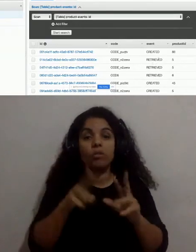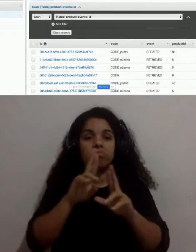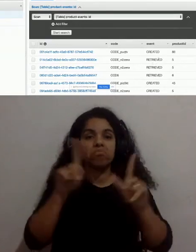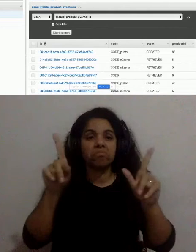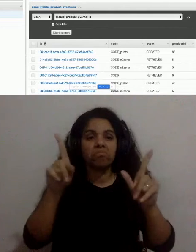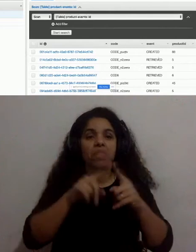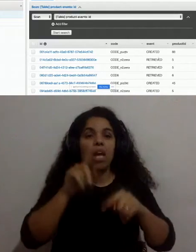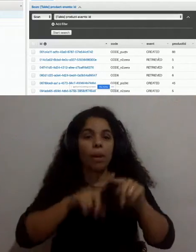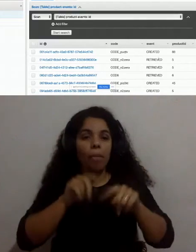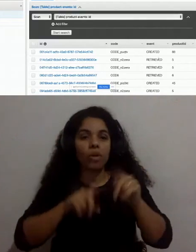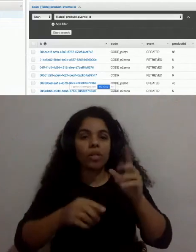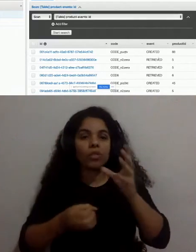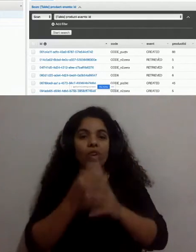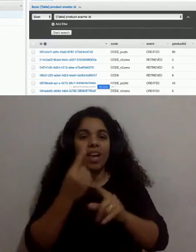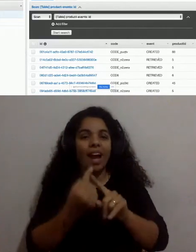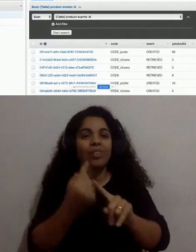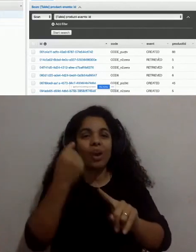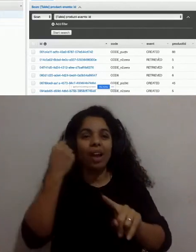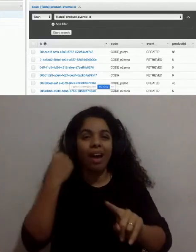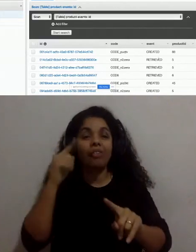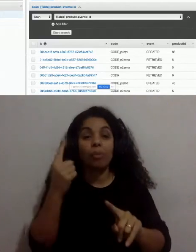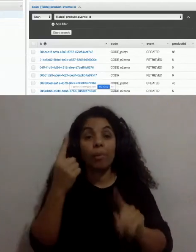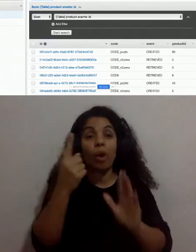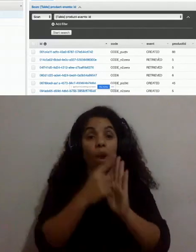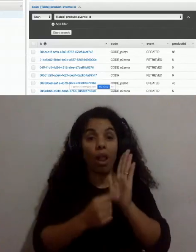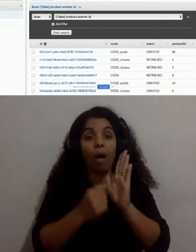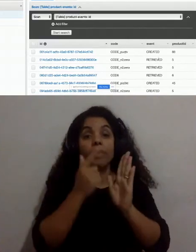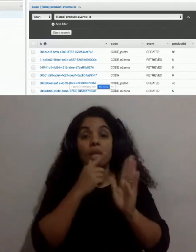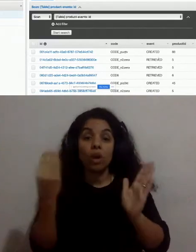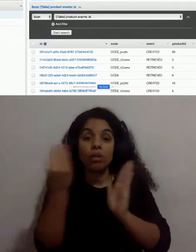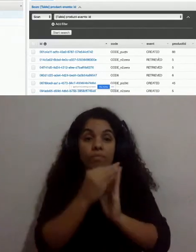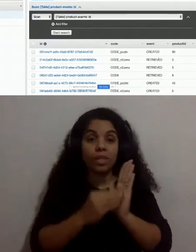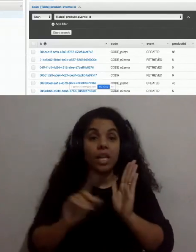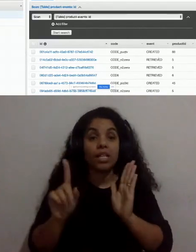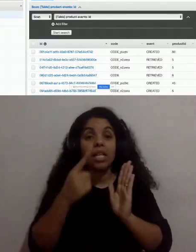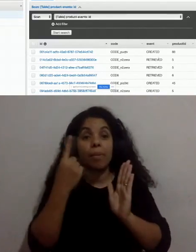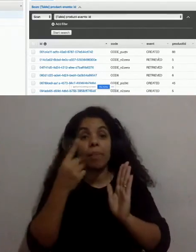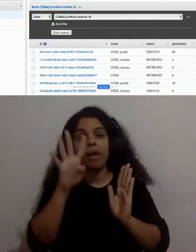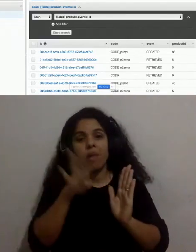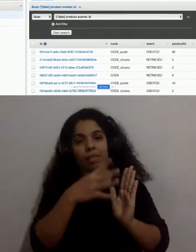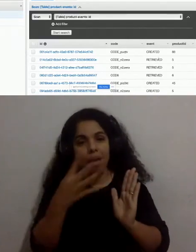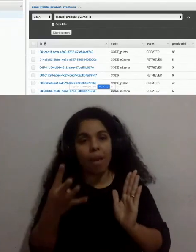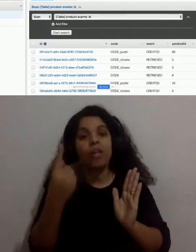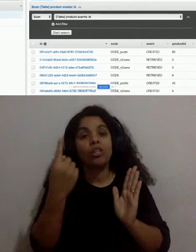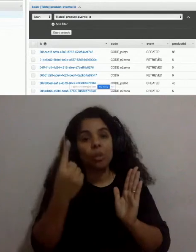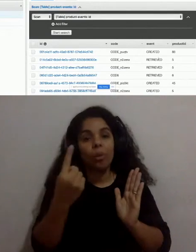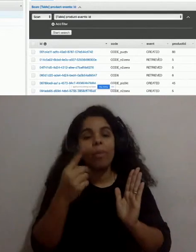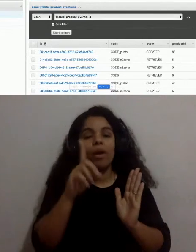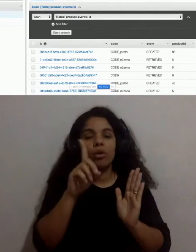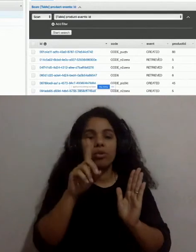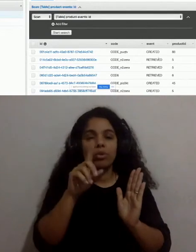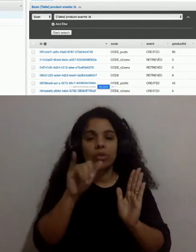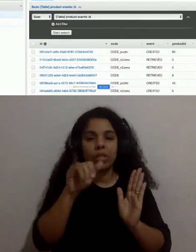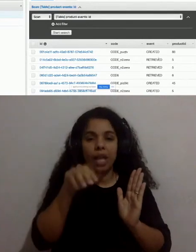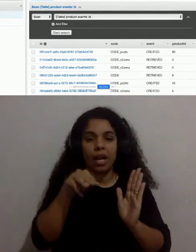O produto foi criado lá no primeiro Lambda e ele foi inserido lá na primeira tabela do primeiro Dynamo.